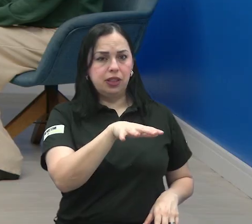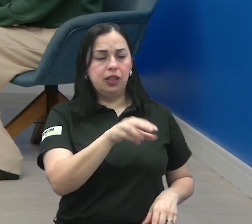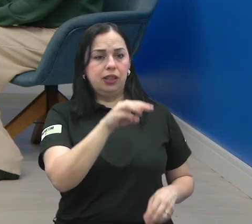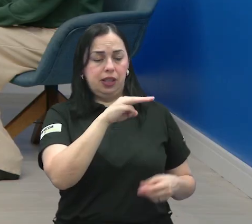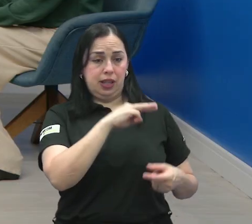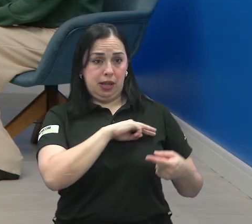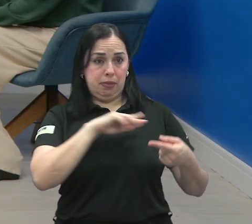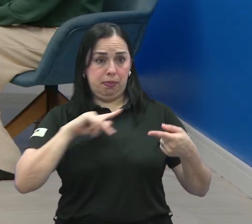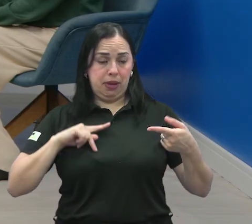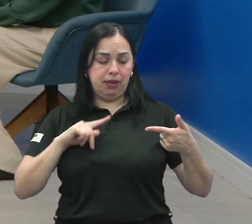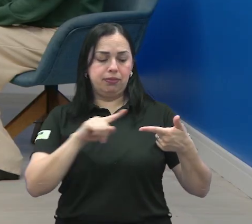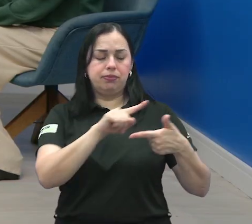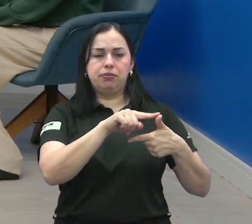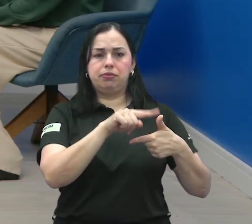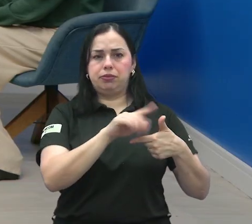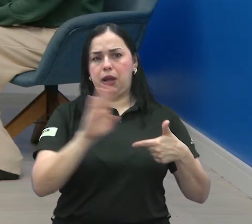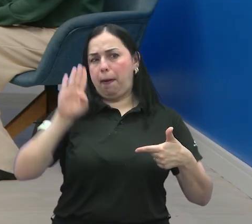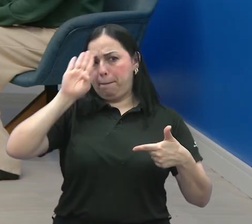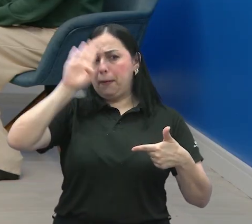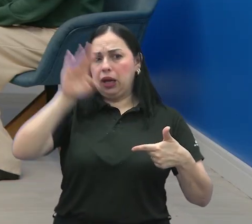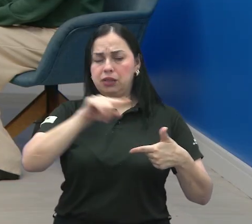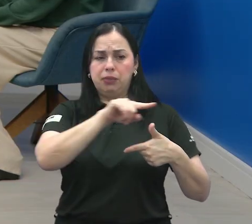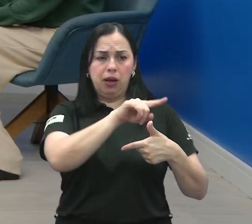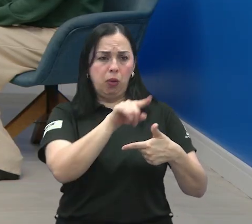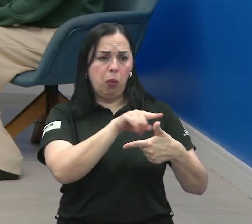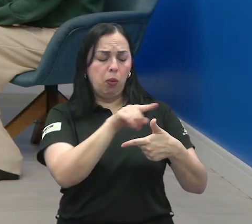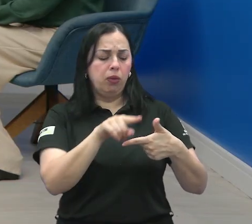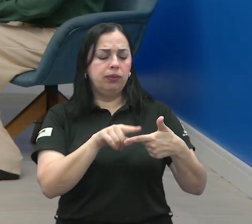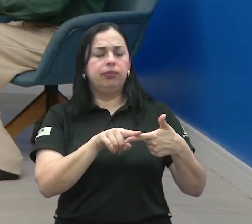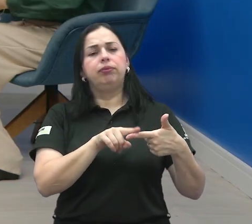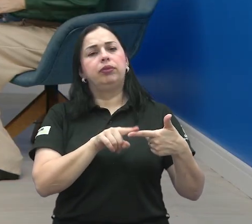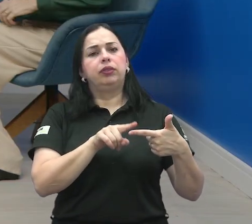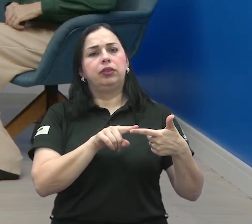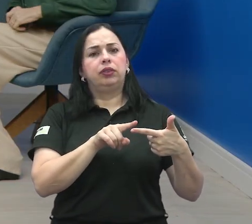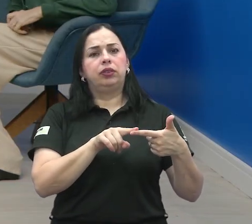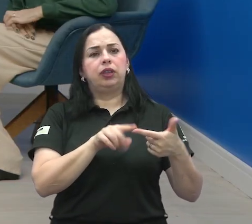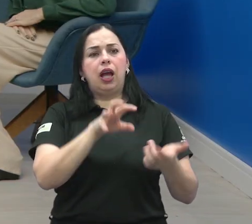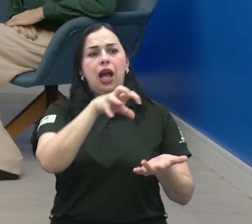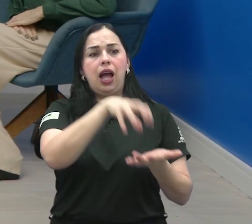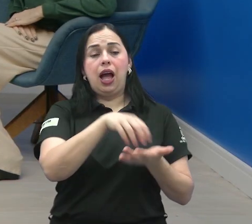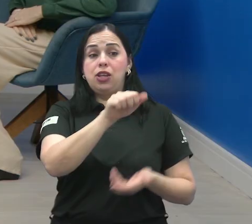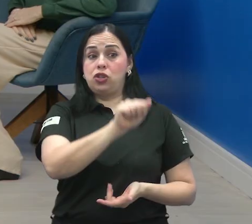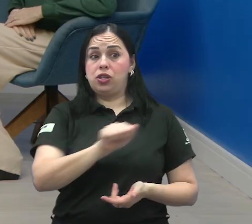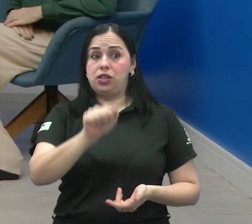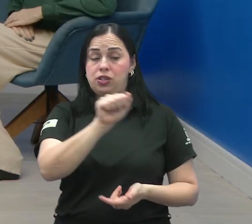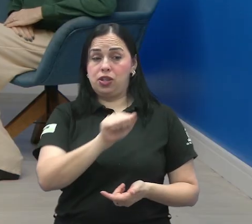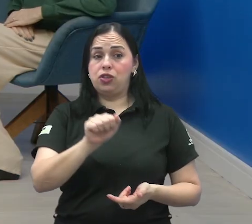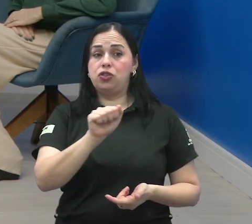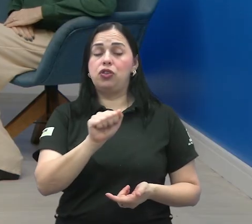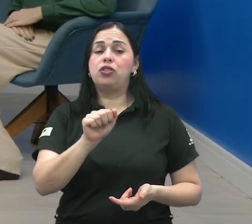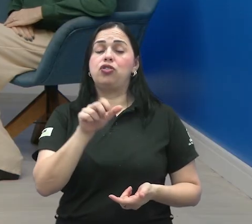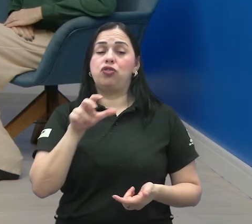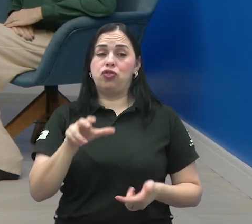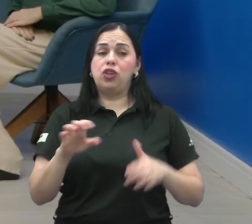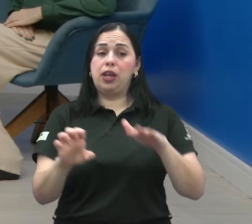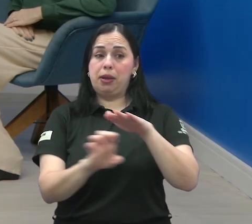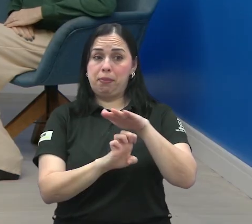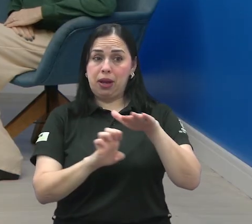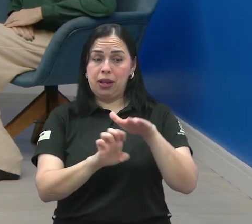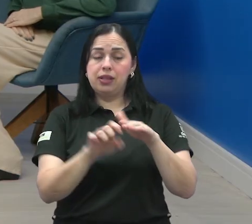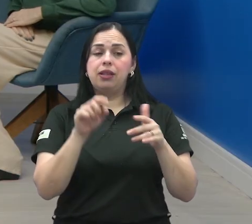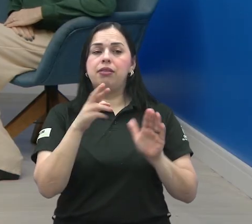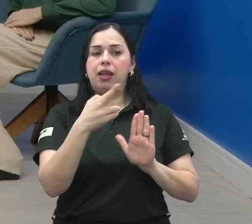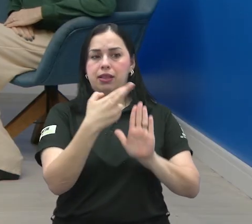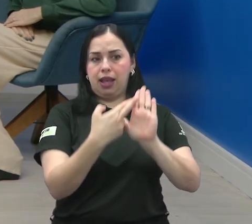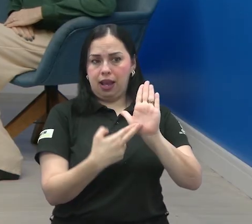o Ministério Público, eu acho que ele é o expoente nisso tudo. Temos também as associações privadas, tem algumas regras de como elas